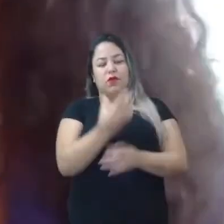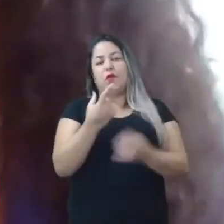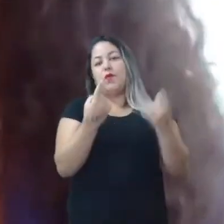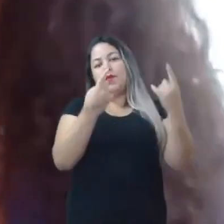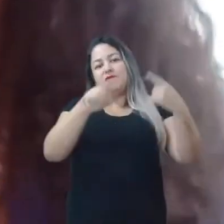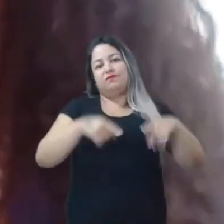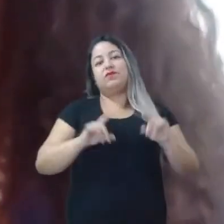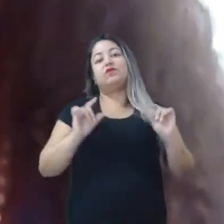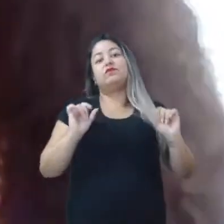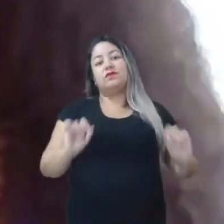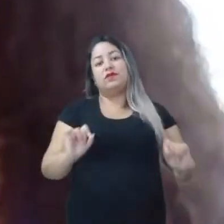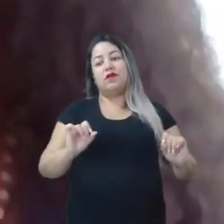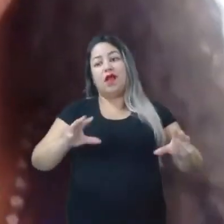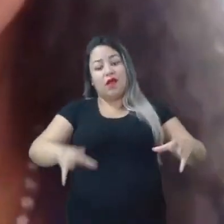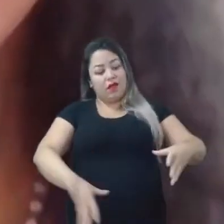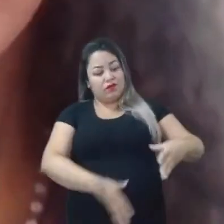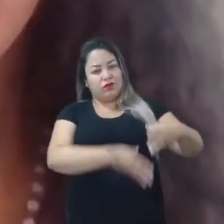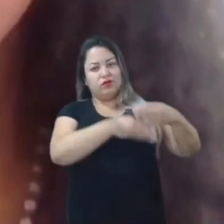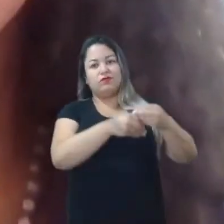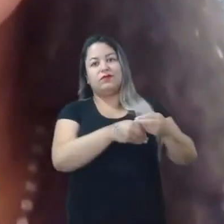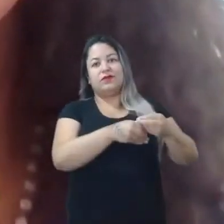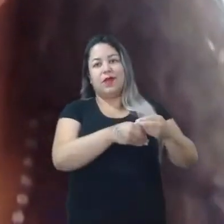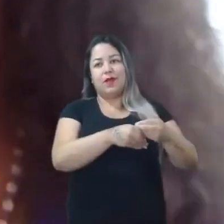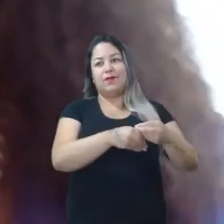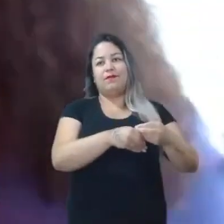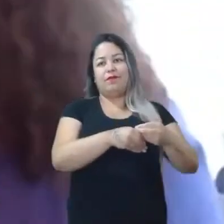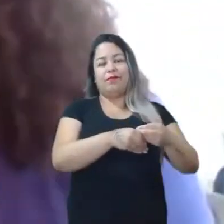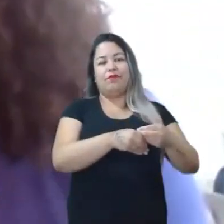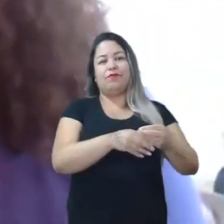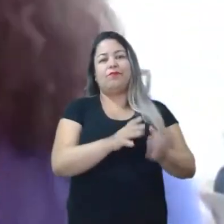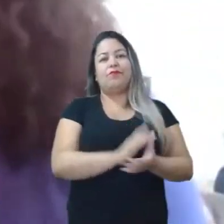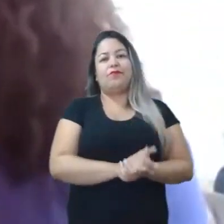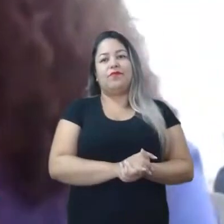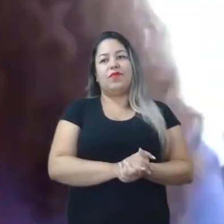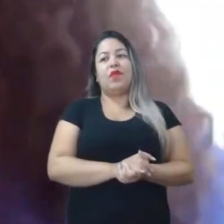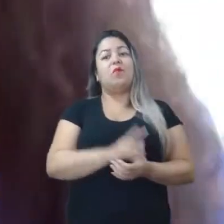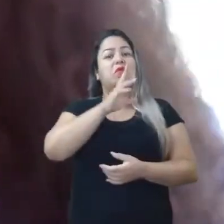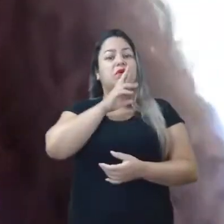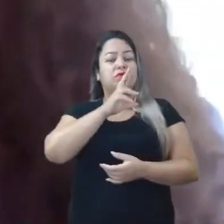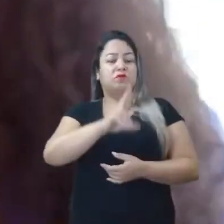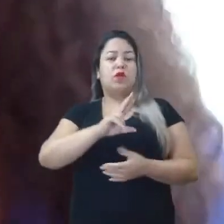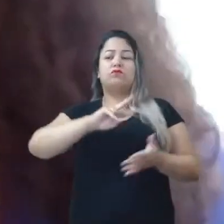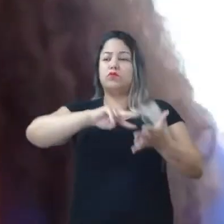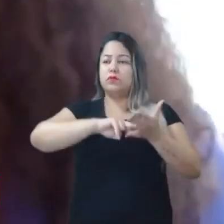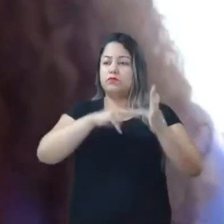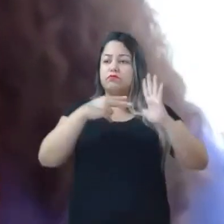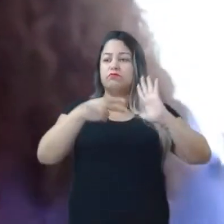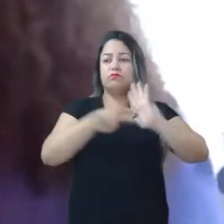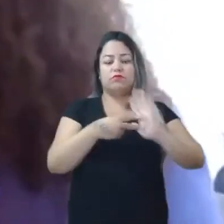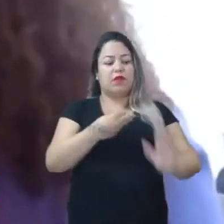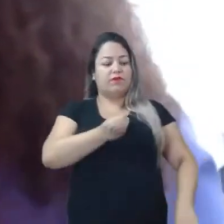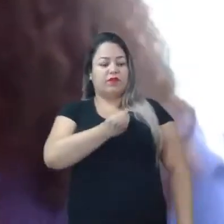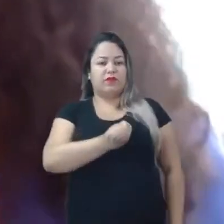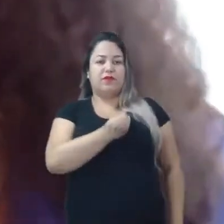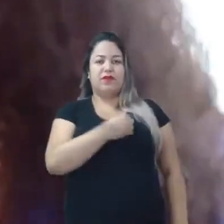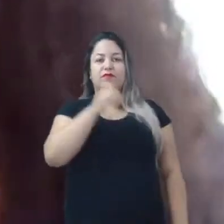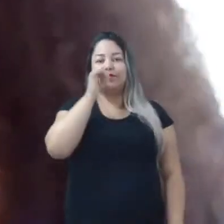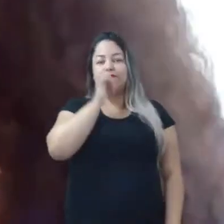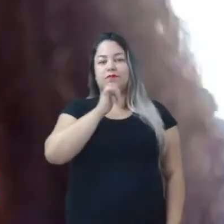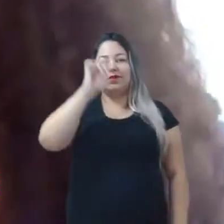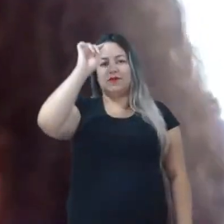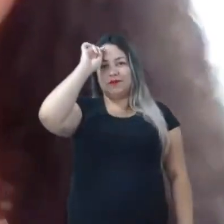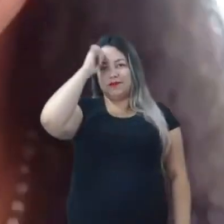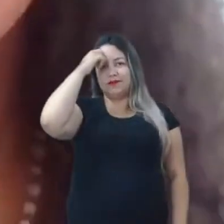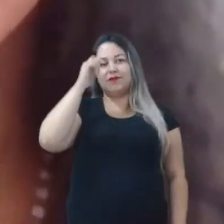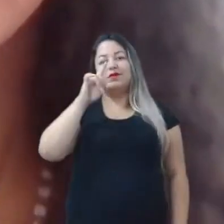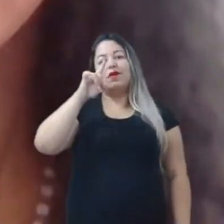que contribuam, né, para um resultado significativo na vida das mulheres negras, que são as que